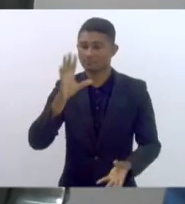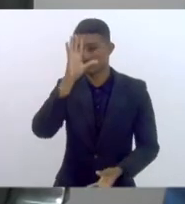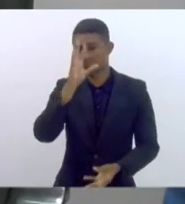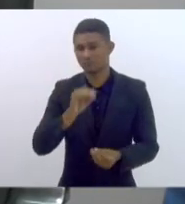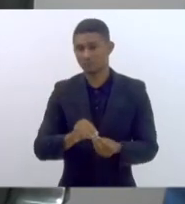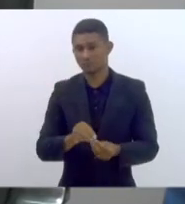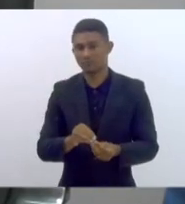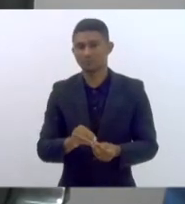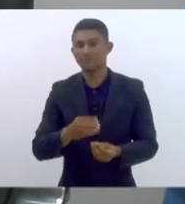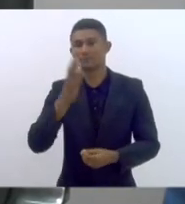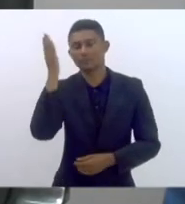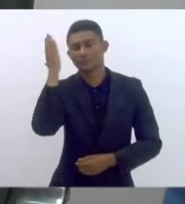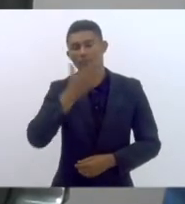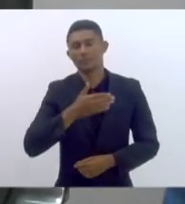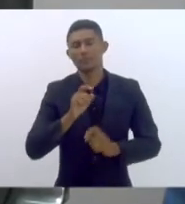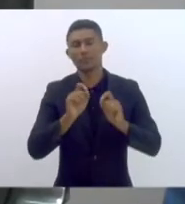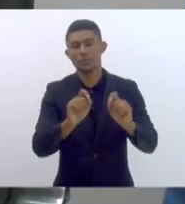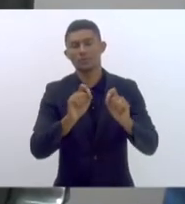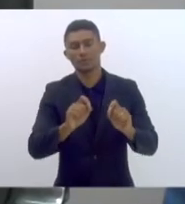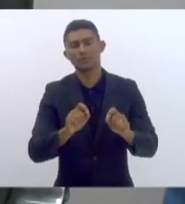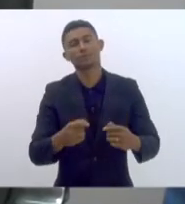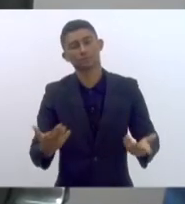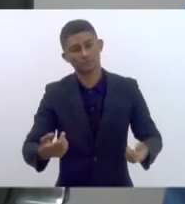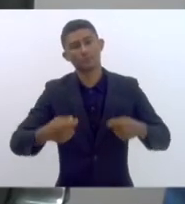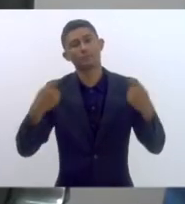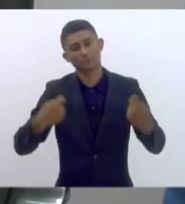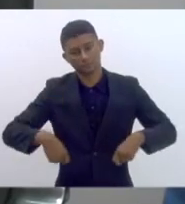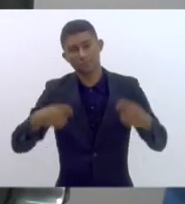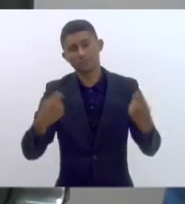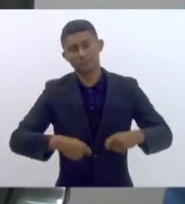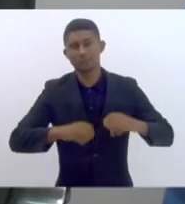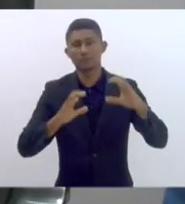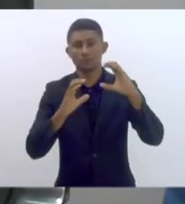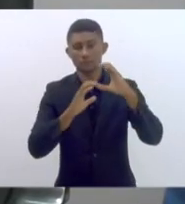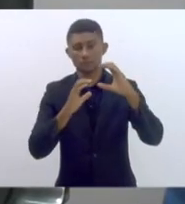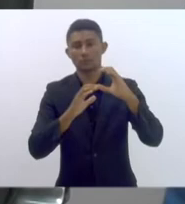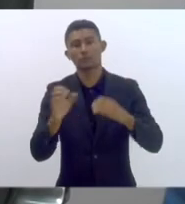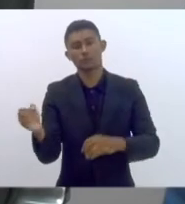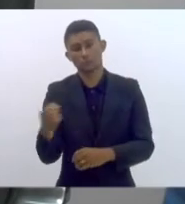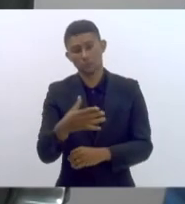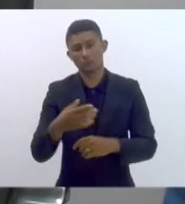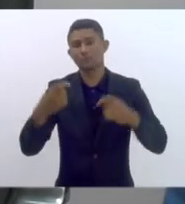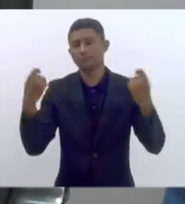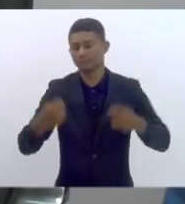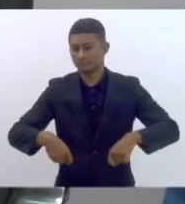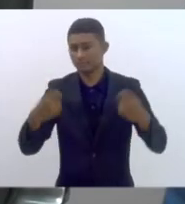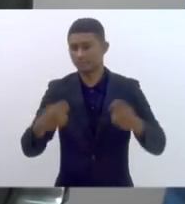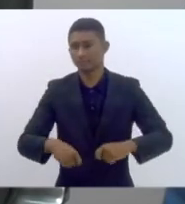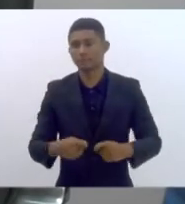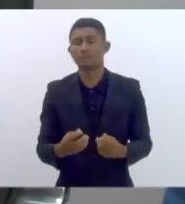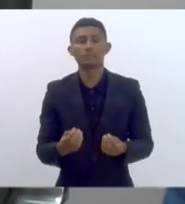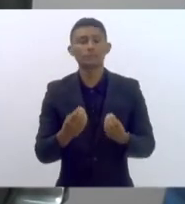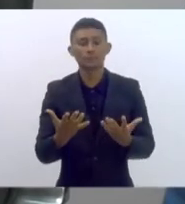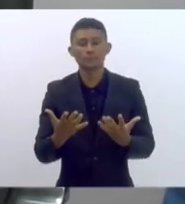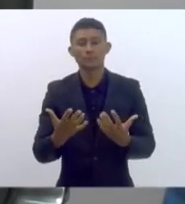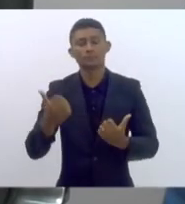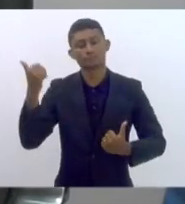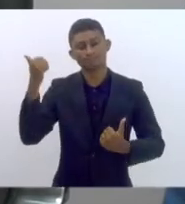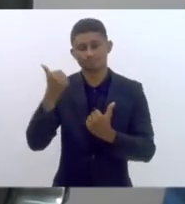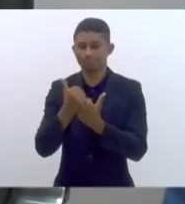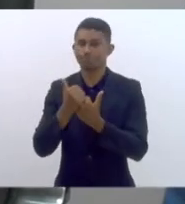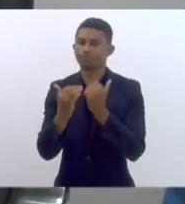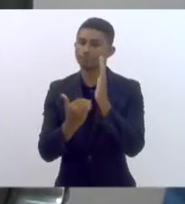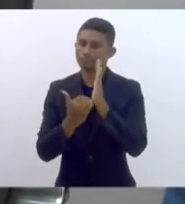deputado Rodrigo Amorim, a necessidade de novo concurso público, né, para fortalecer